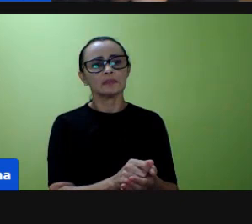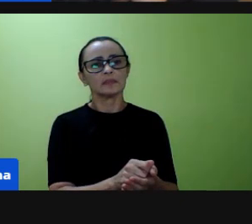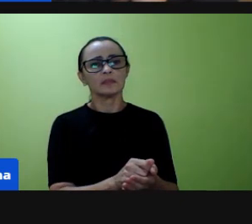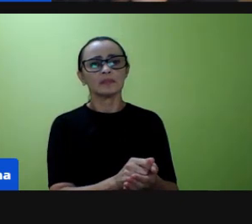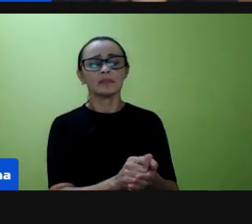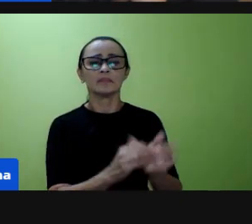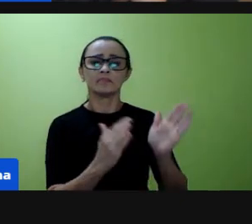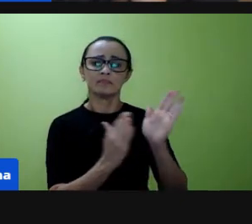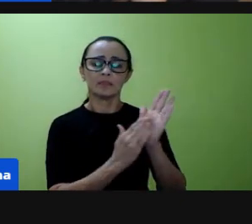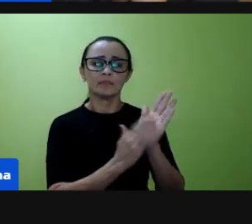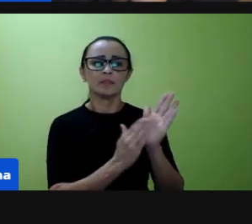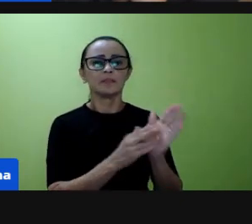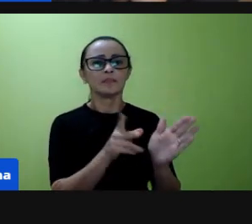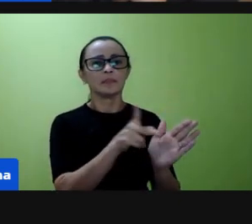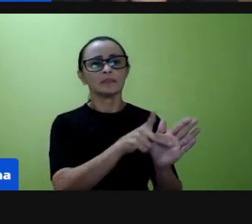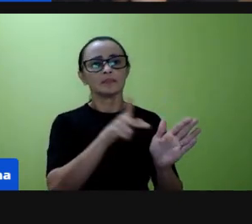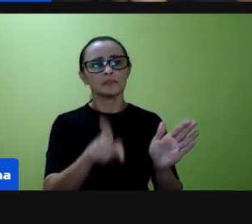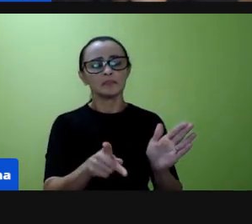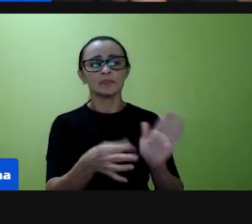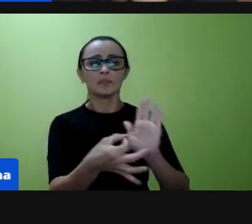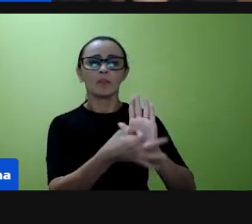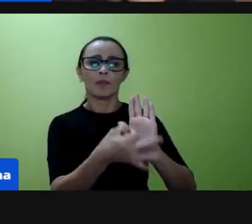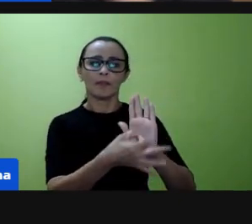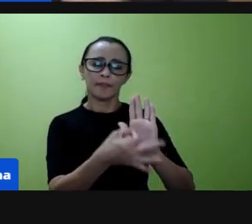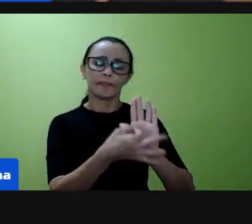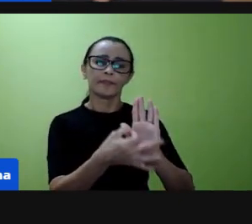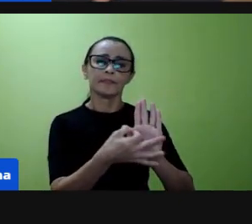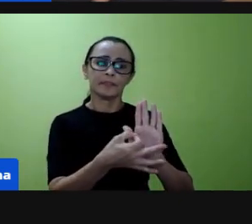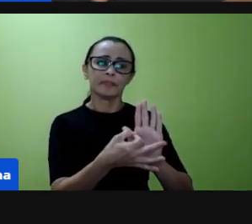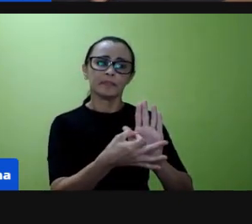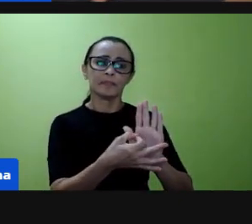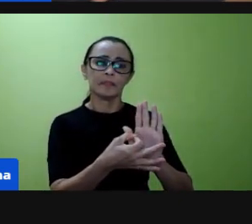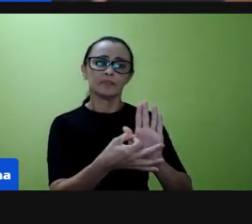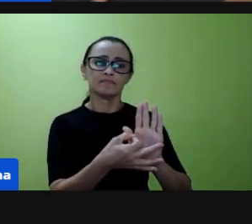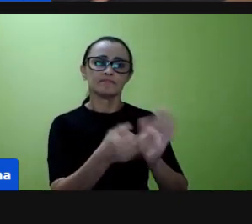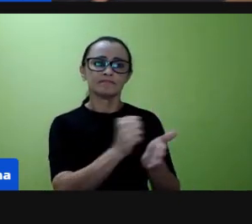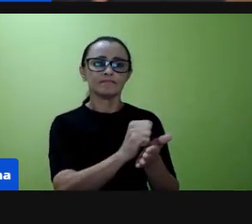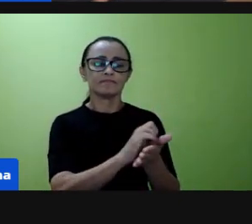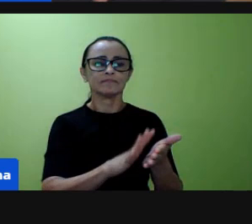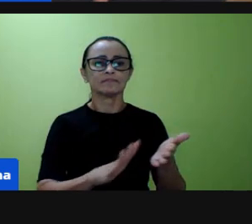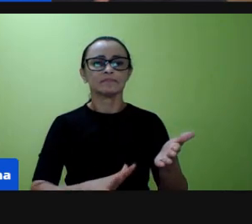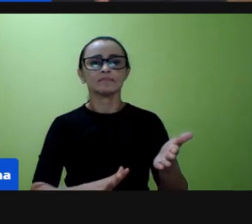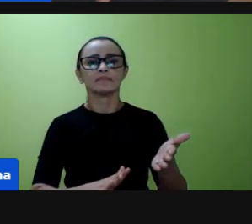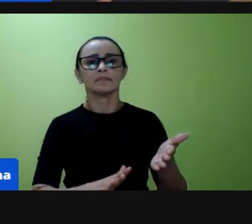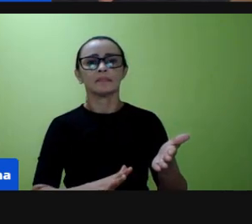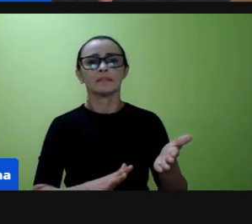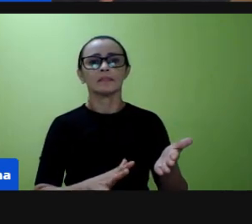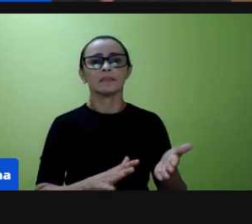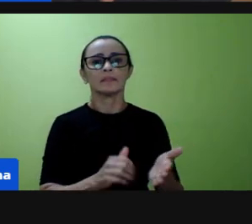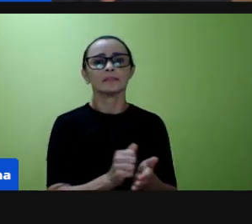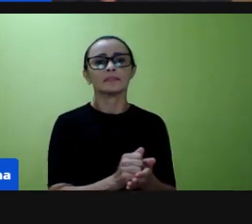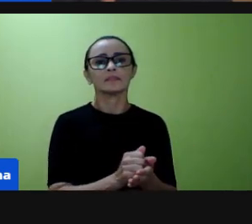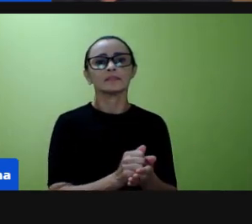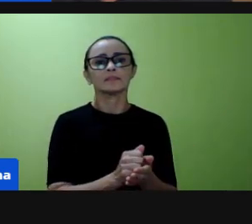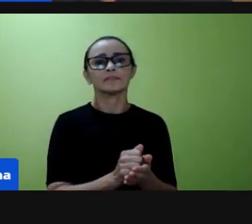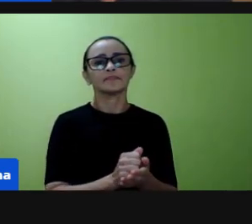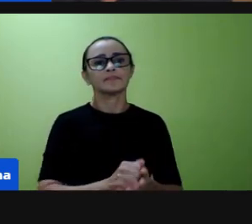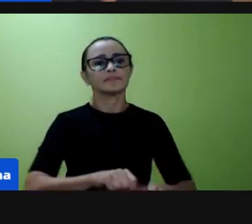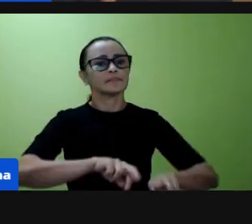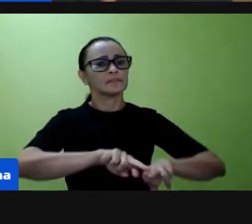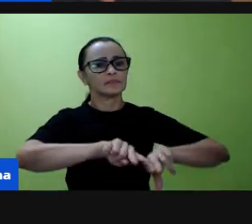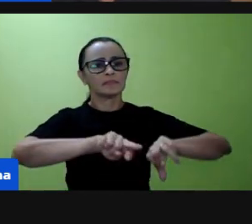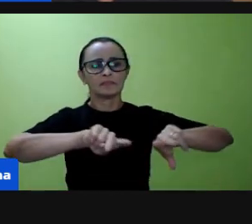metodológicas, conceituais, né, que vinham dentro dos livros, né? É muito comum, né? Eu participei de diversas